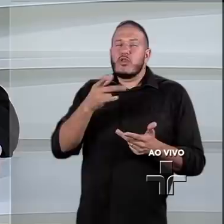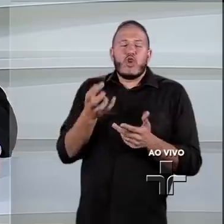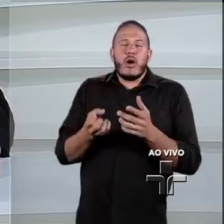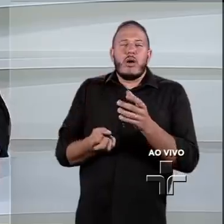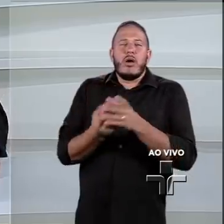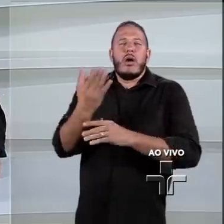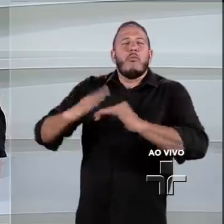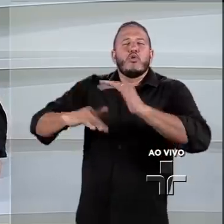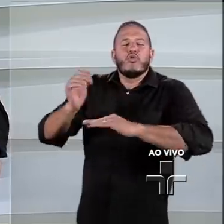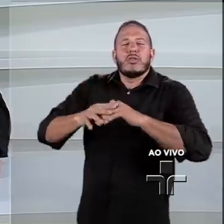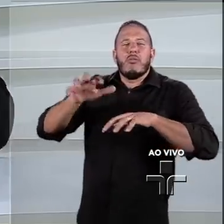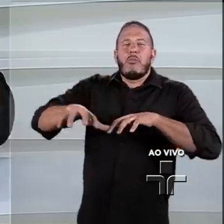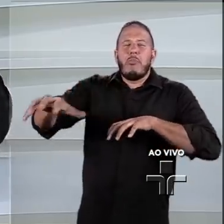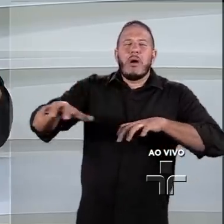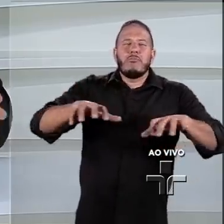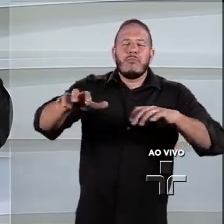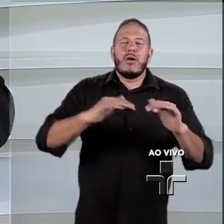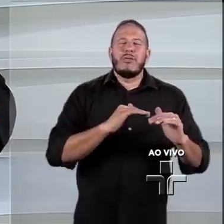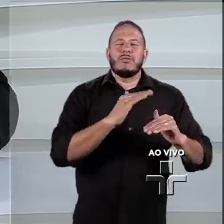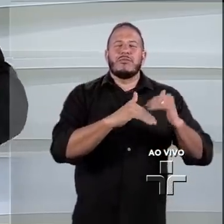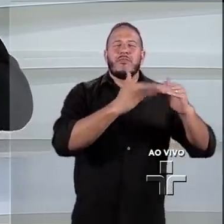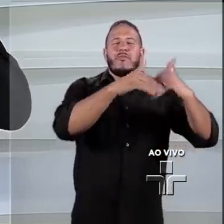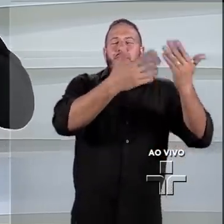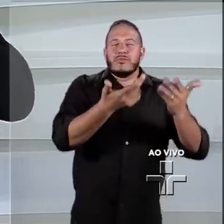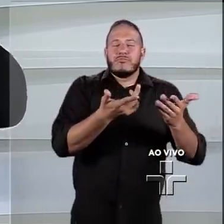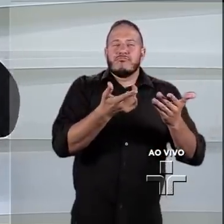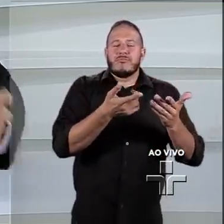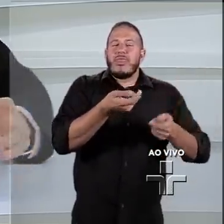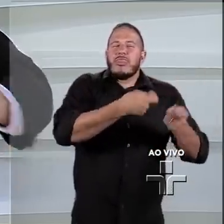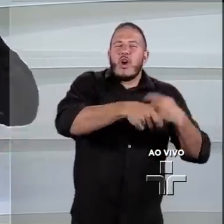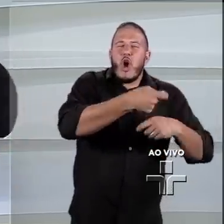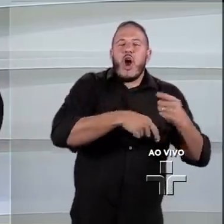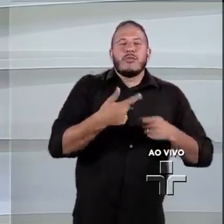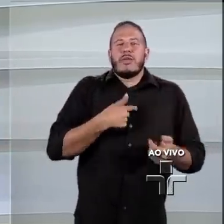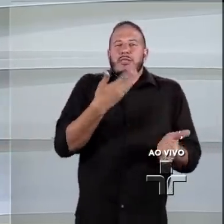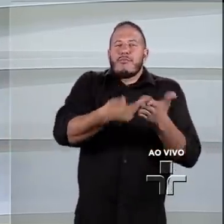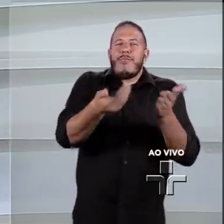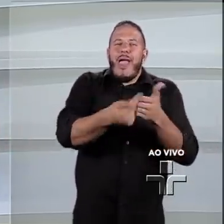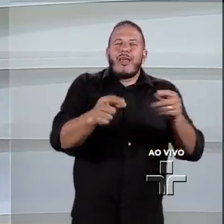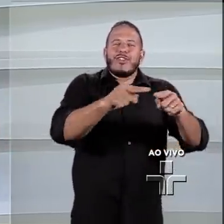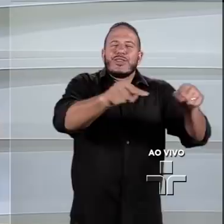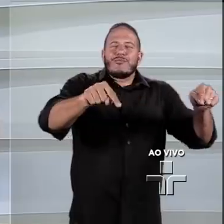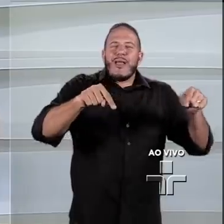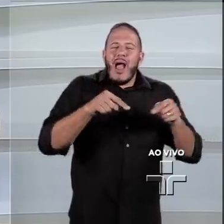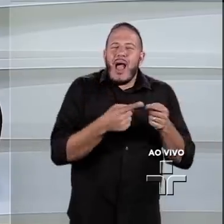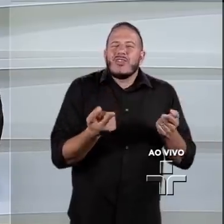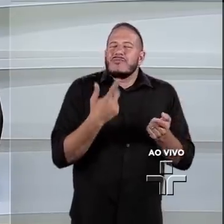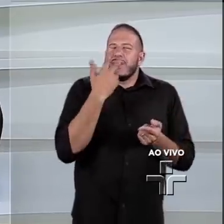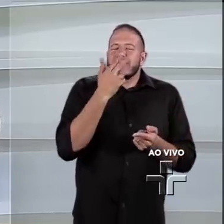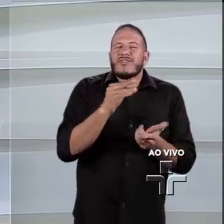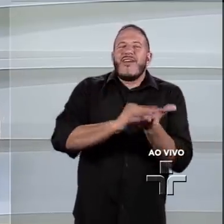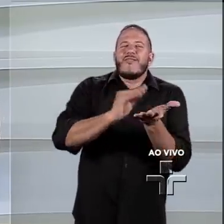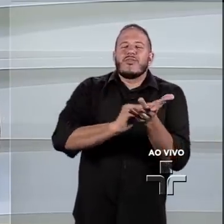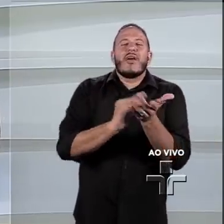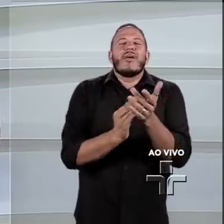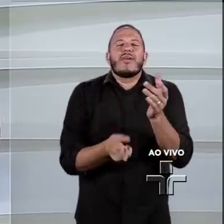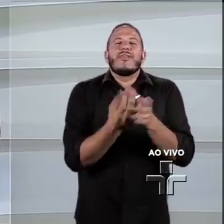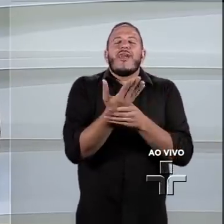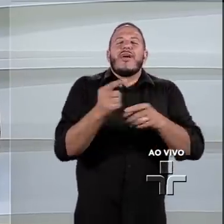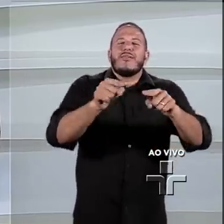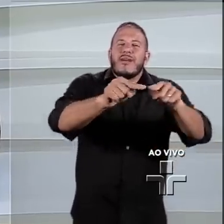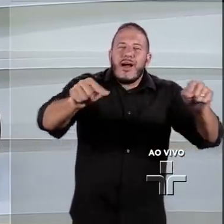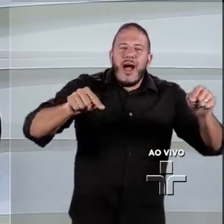berrines, aí mais áreas aí que desperdiçam metros quadrados e não criar grandes